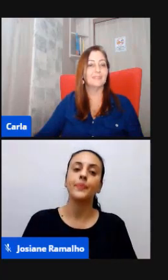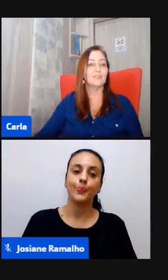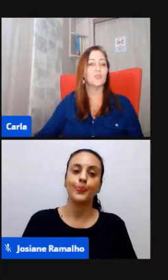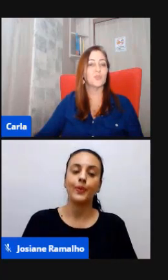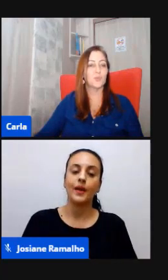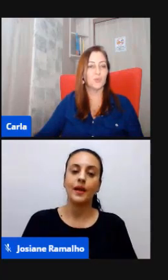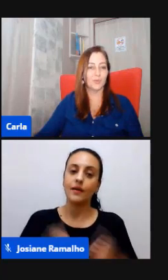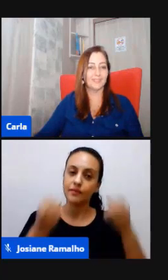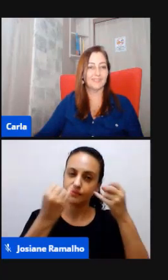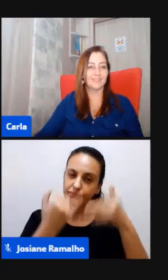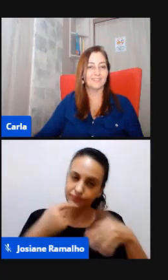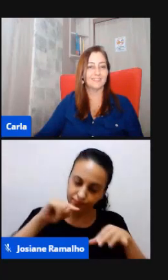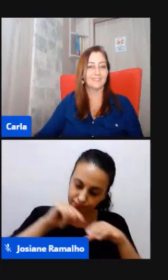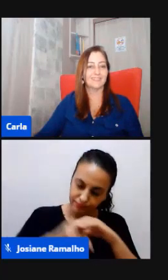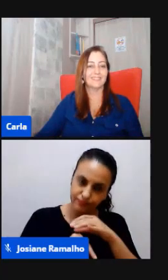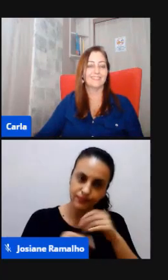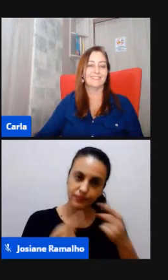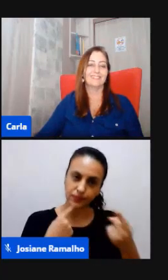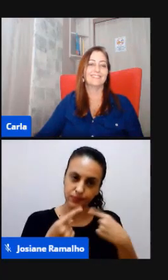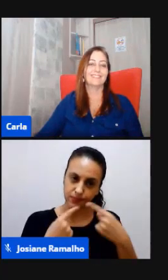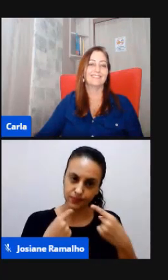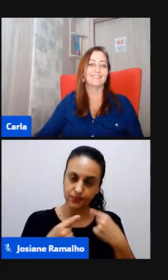aprofundar dessas discussões.